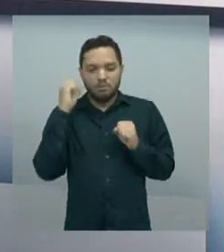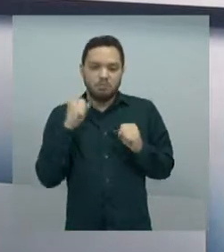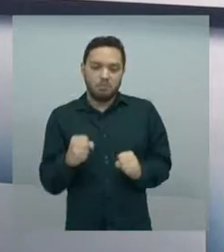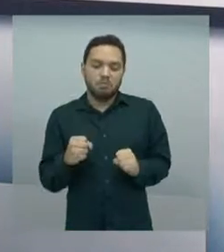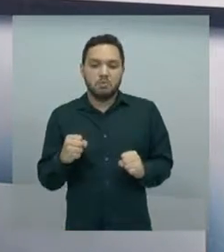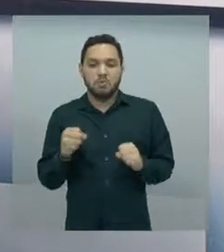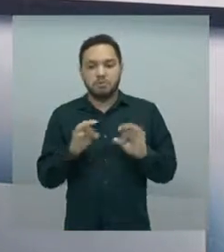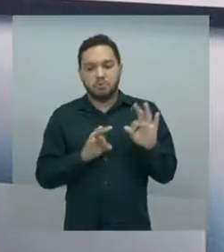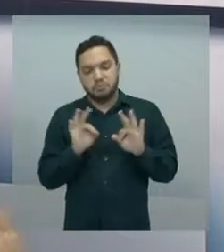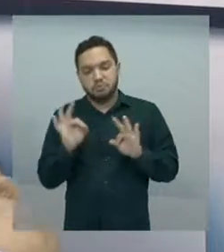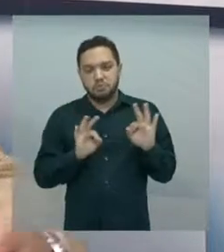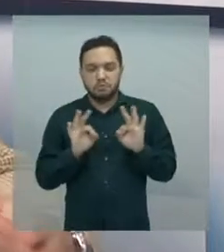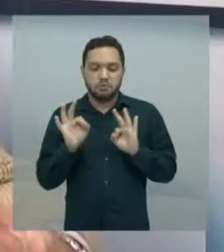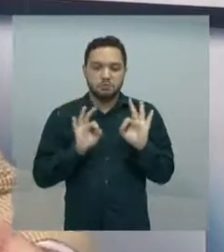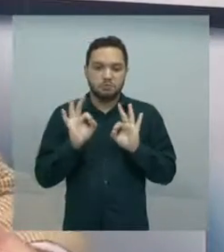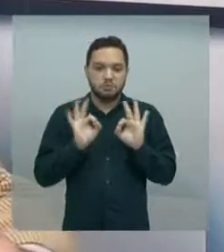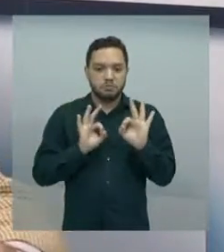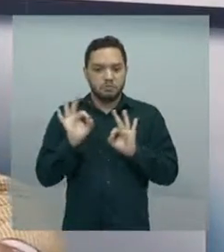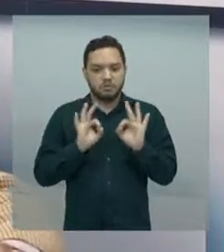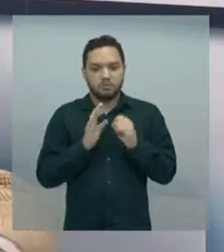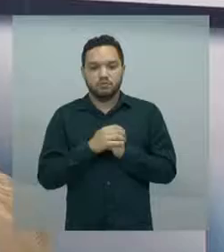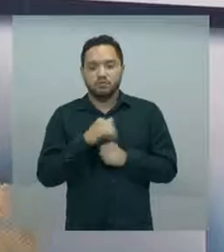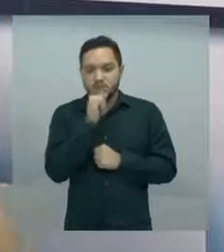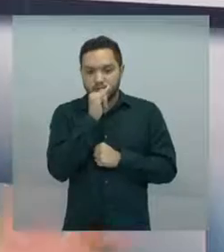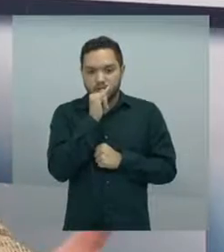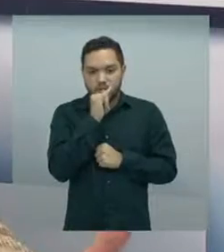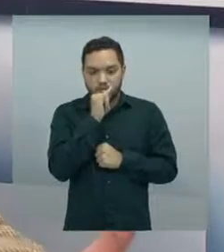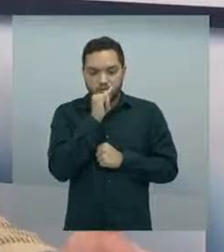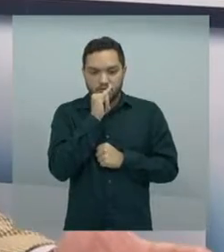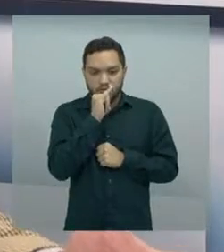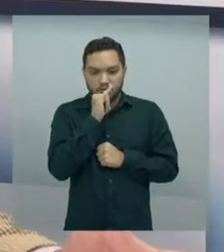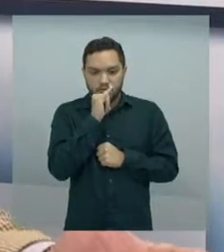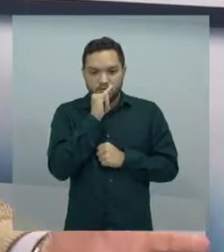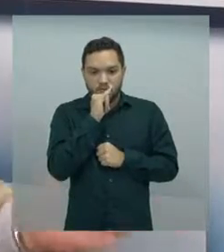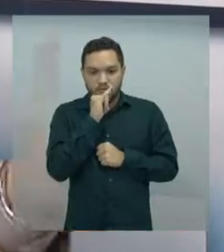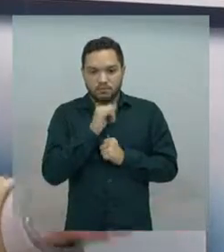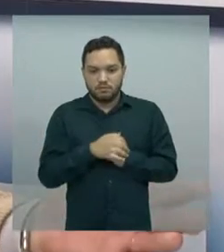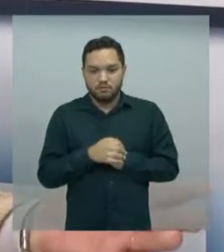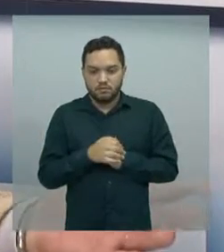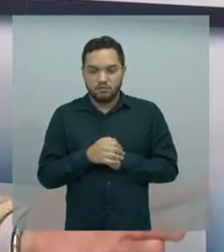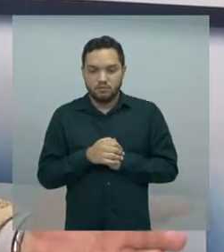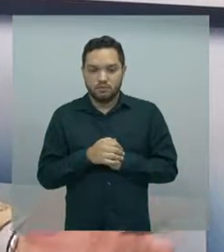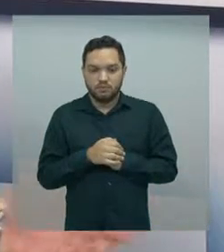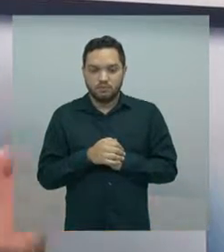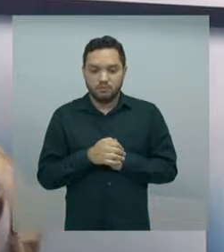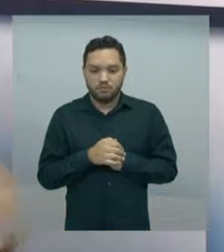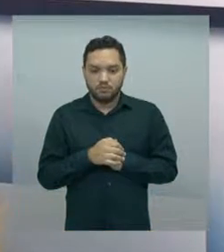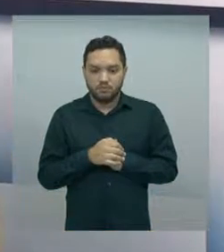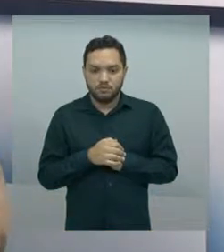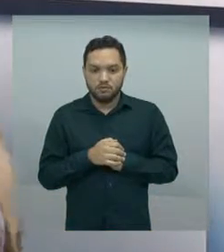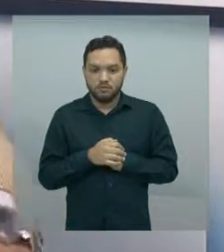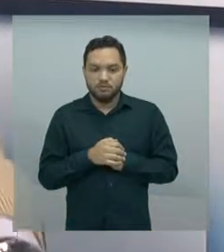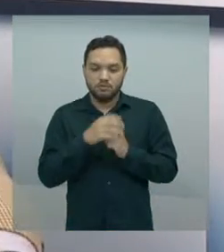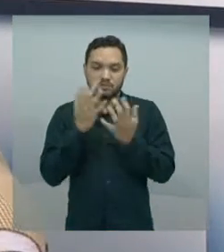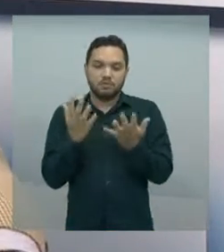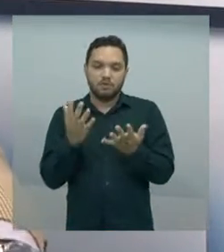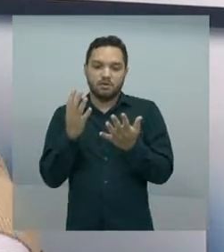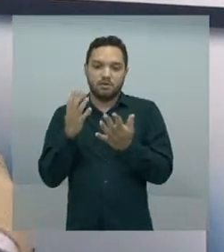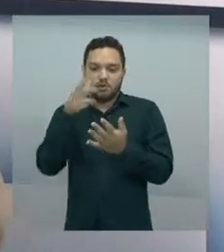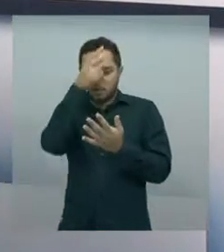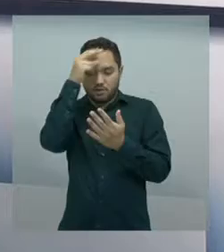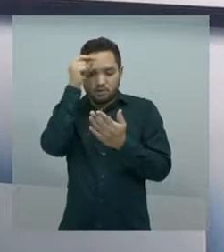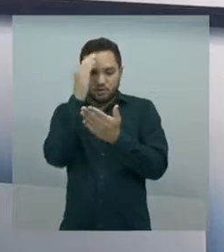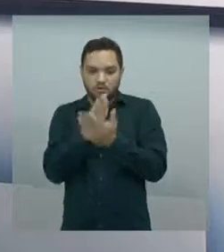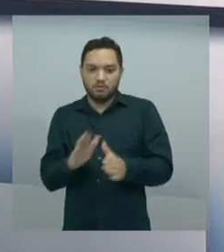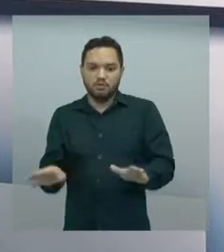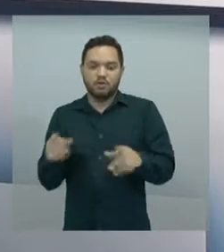que, rapaz, isso aqui vai ser feito... Por exemplo, eu vou dar um exemplo claro para a gente encerrar esse programa. A loucura de se extinguir um município porque